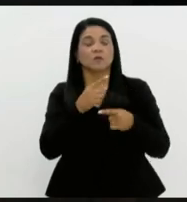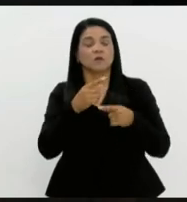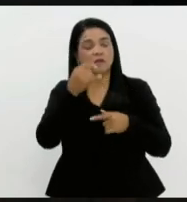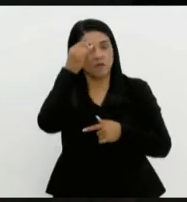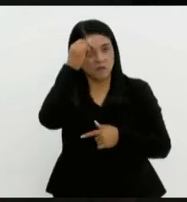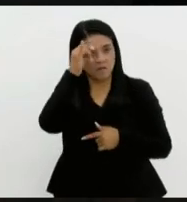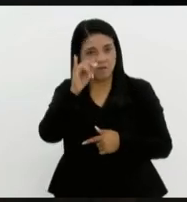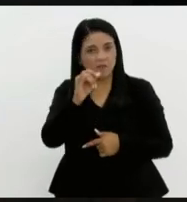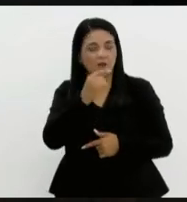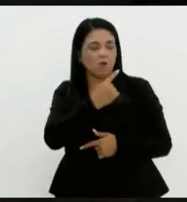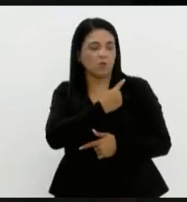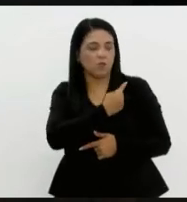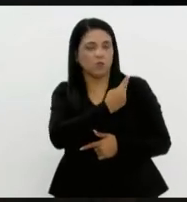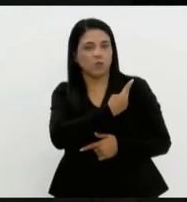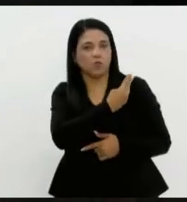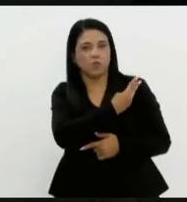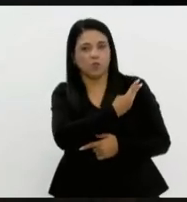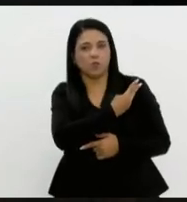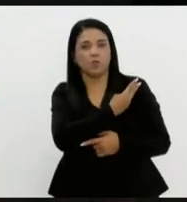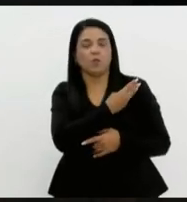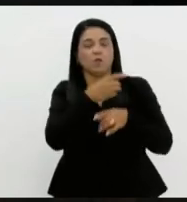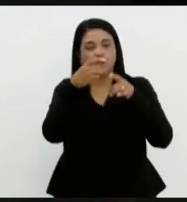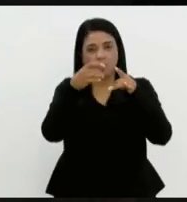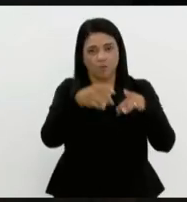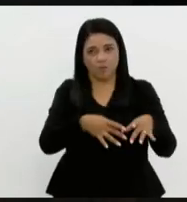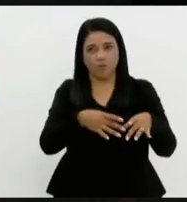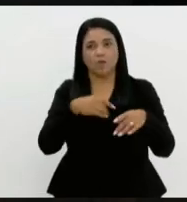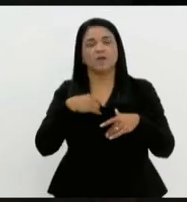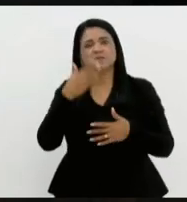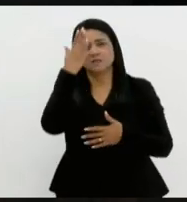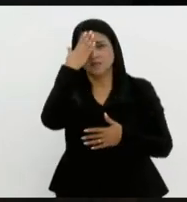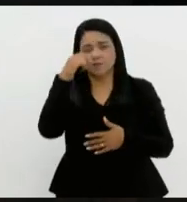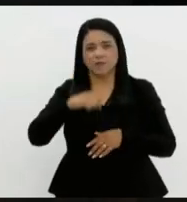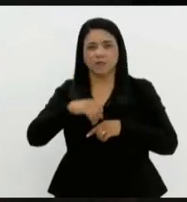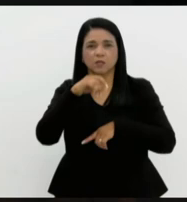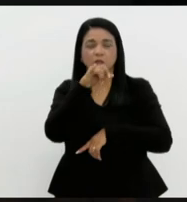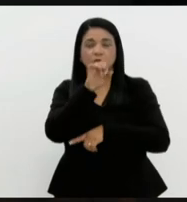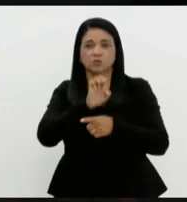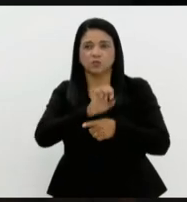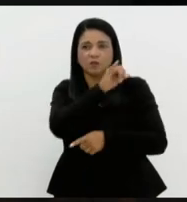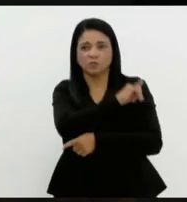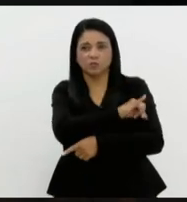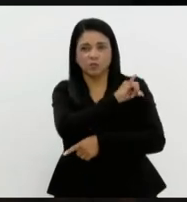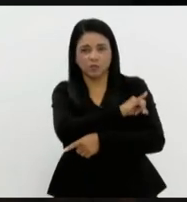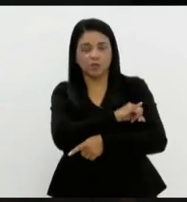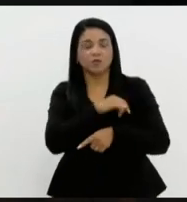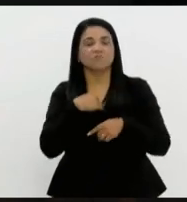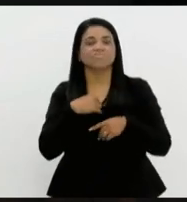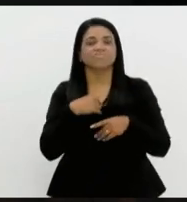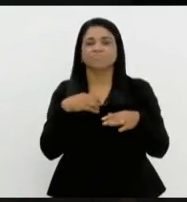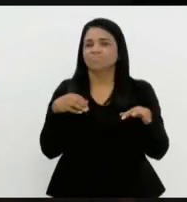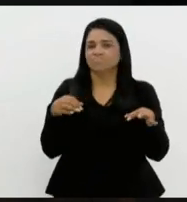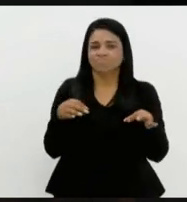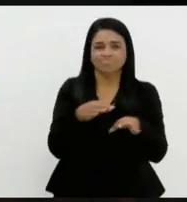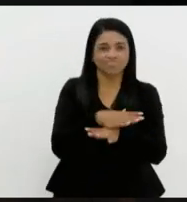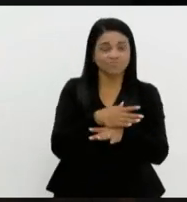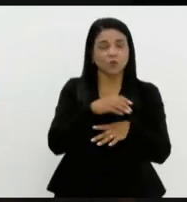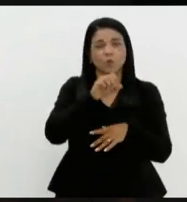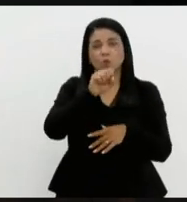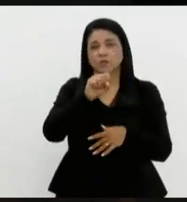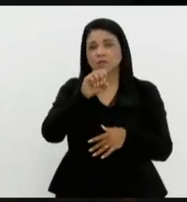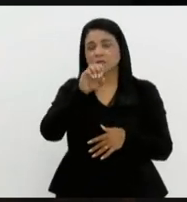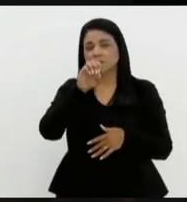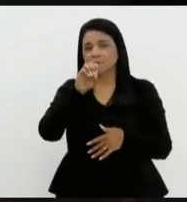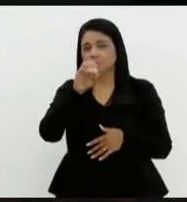gente sabe que, por exemplo, aqui no Rio de Janeiro, 50% dos nossos adolescentes não concluem a educação básica. A gente precisa mudar esse quadro e